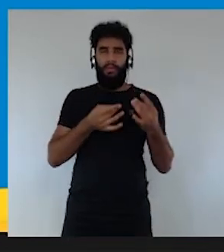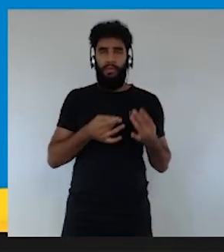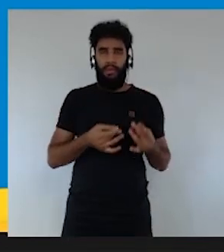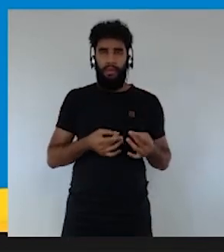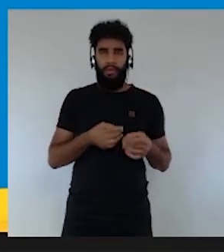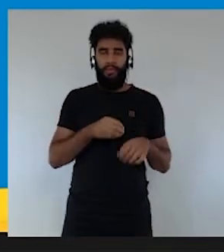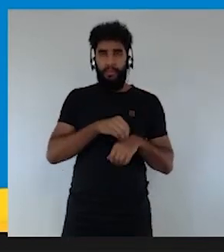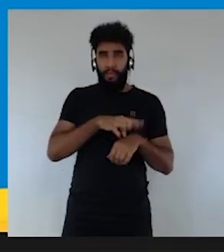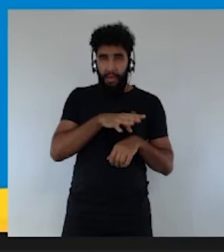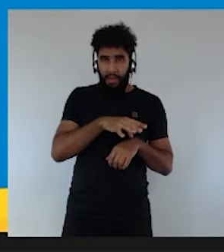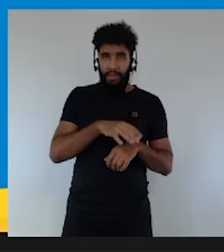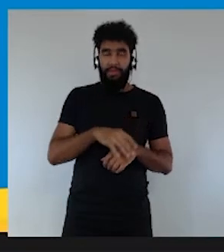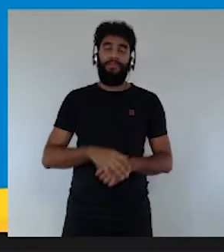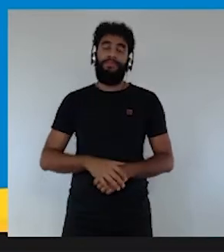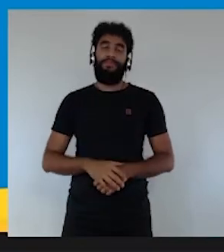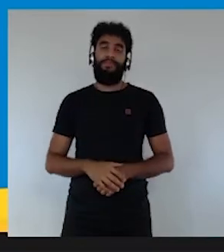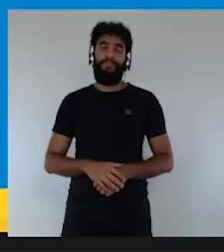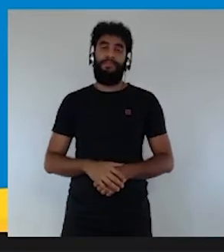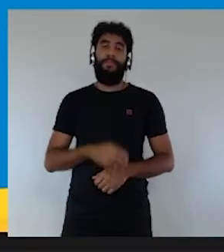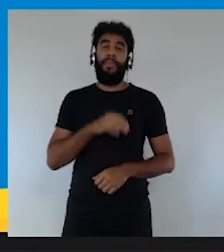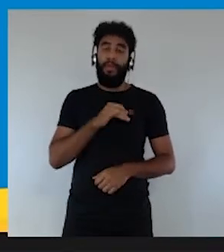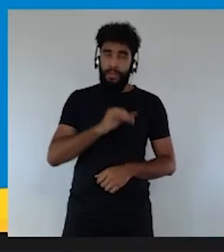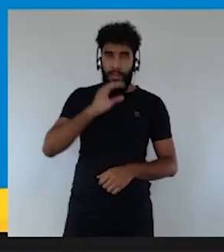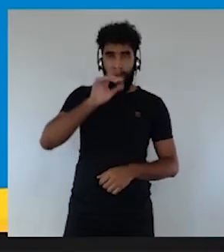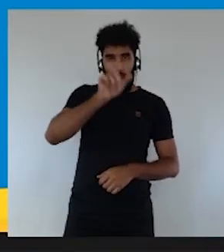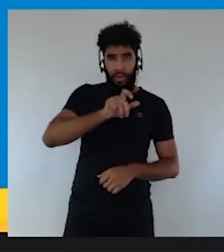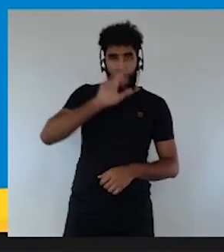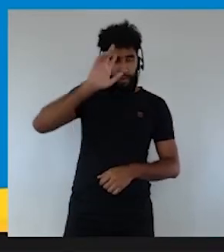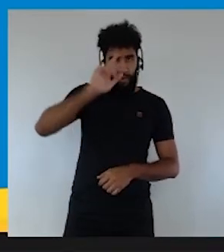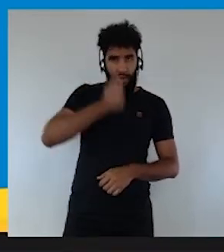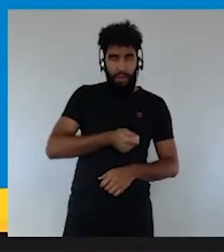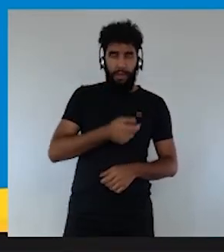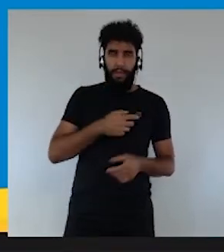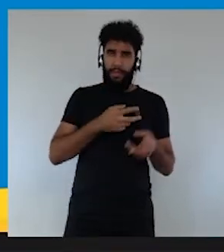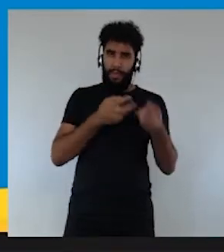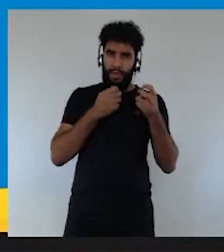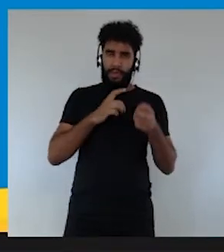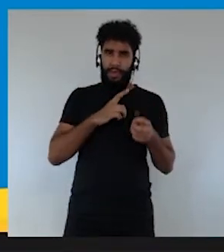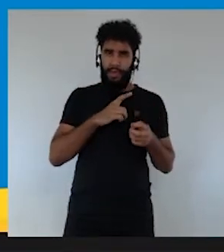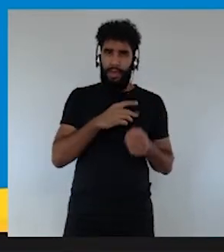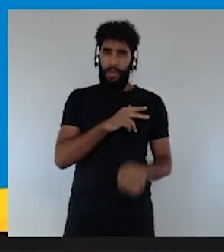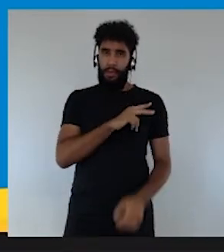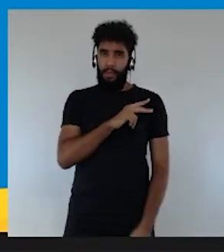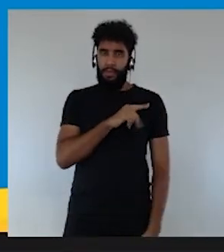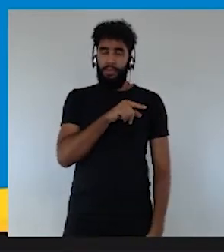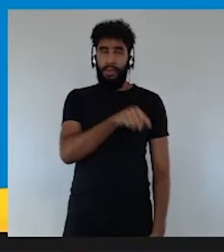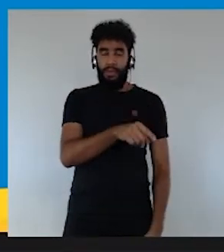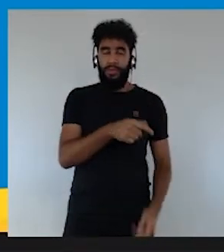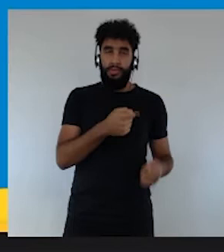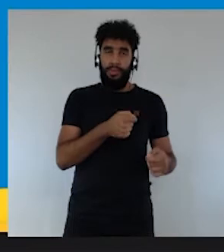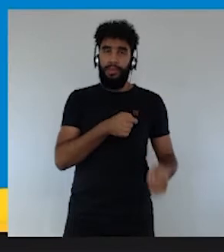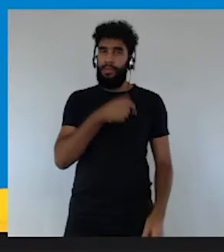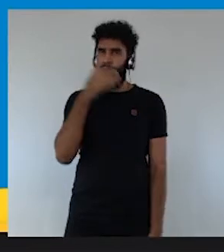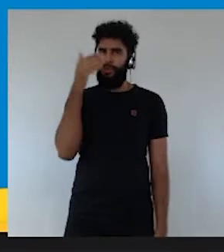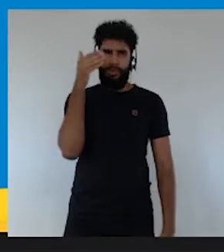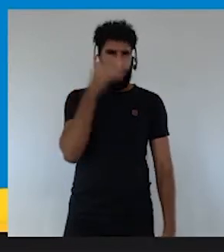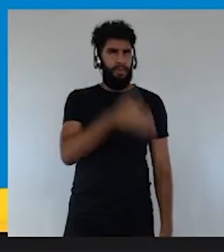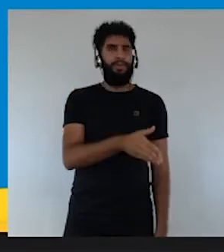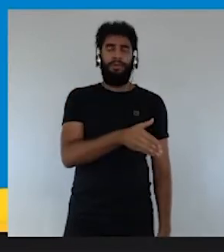partes, perceber que está vendo ou ouvindo uma reunião que deveria ser privada, isso é algo que deve ser